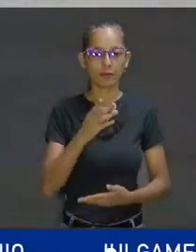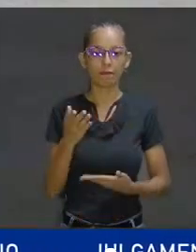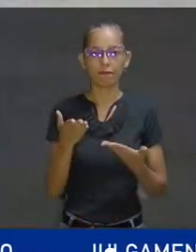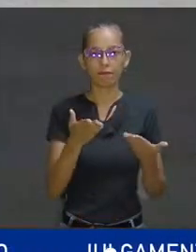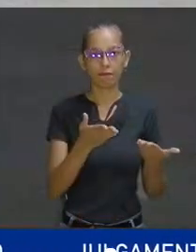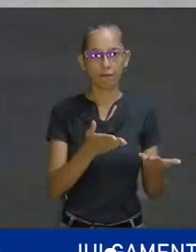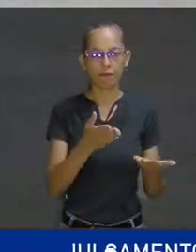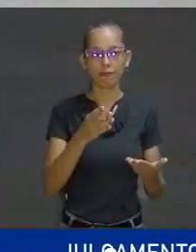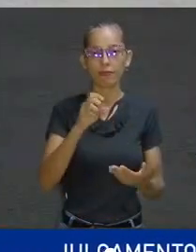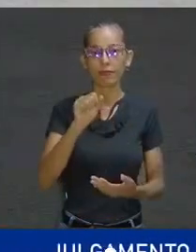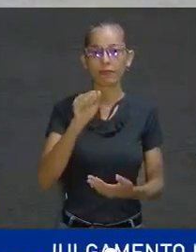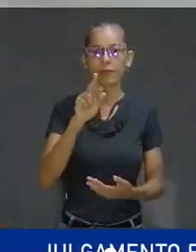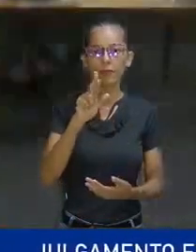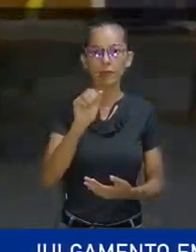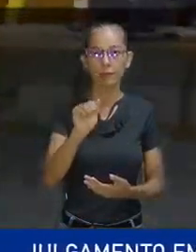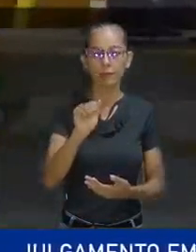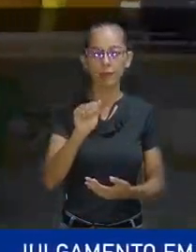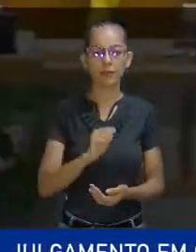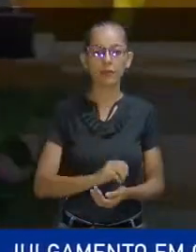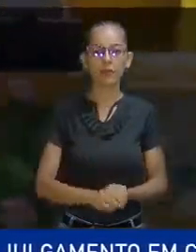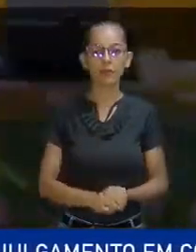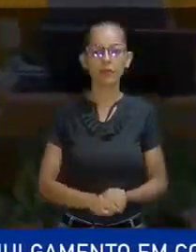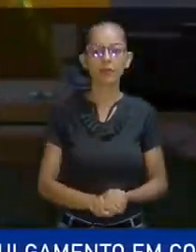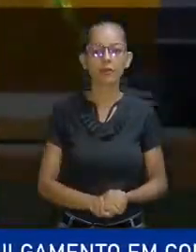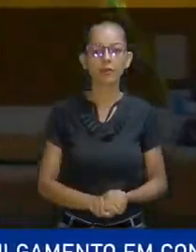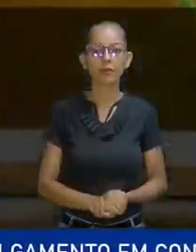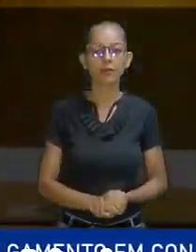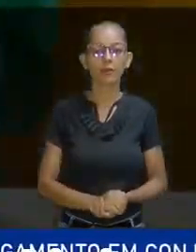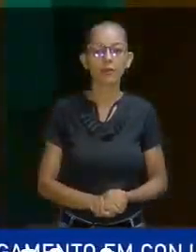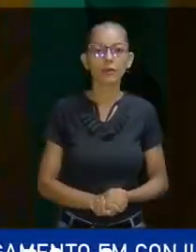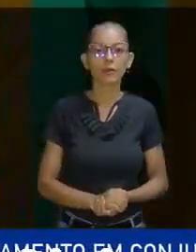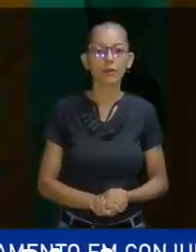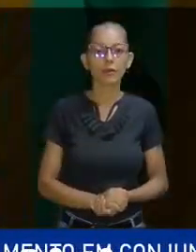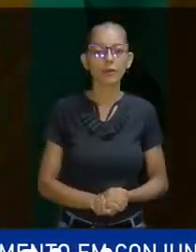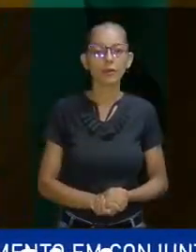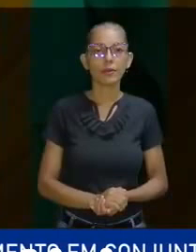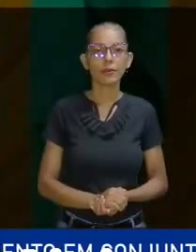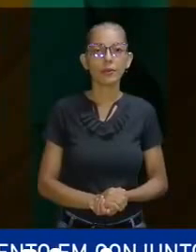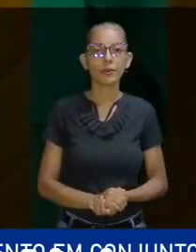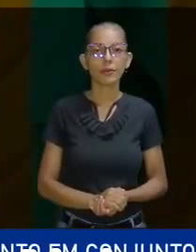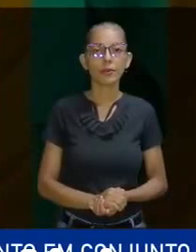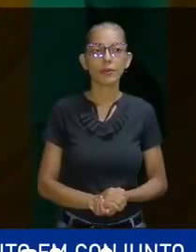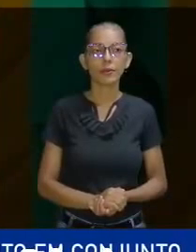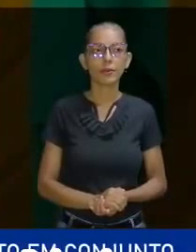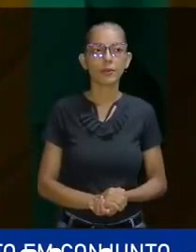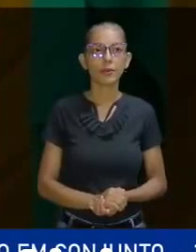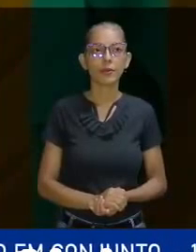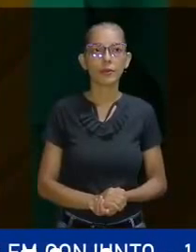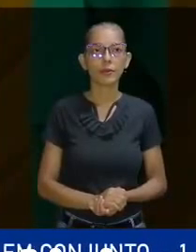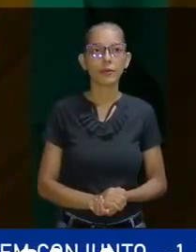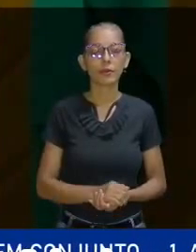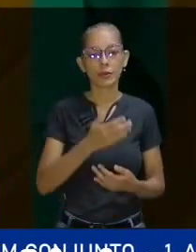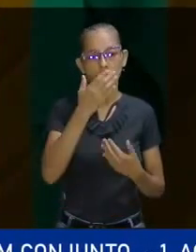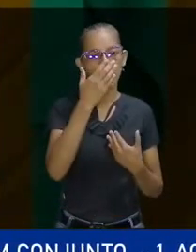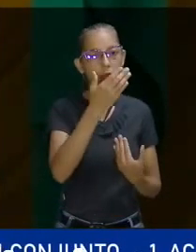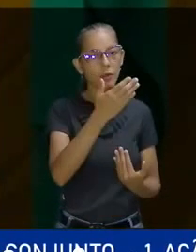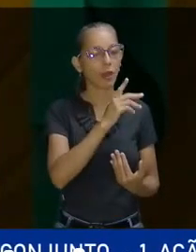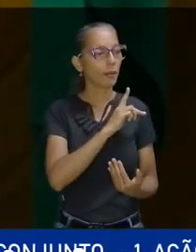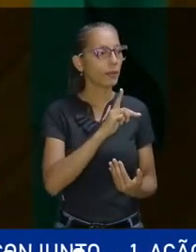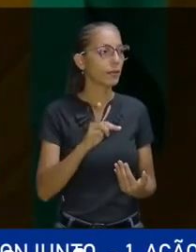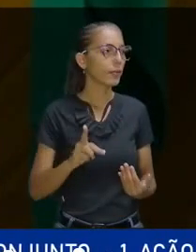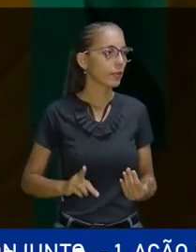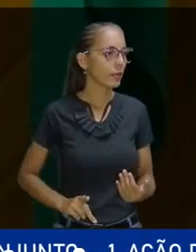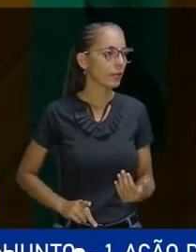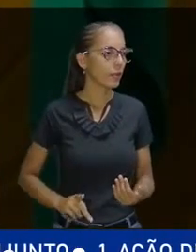bem-vinda, Lages, Vossa presidente Excelência do está com TRE. a palavra. Obrigada, excelentíssimo senhor presidente, excelentíssimos julgadores, Foco